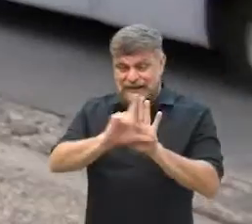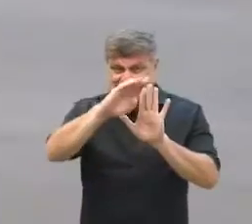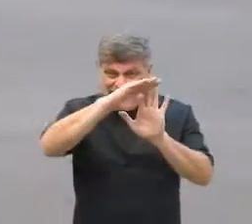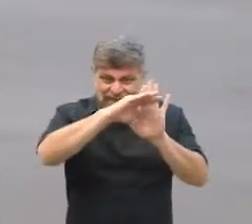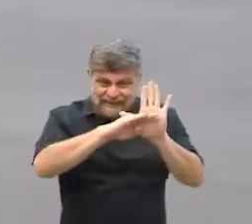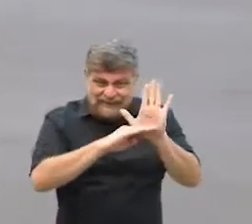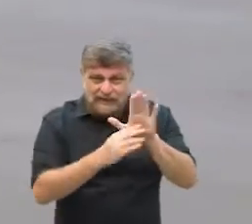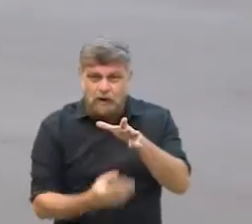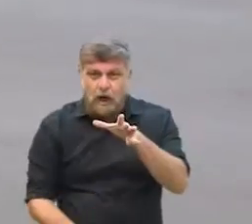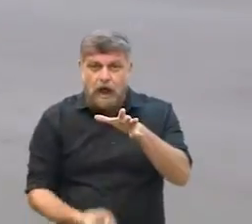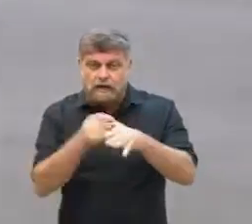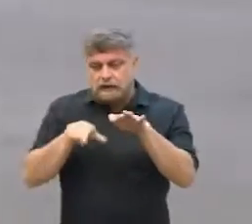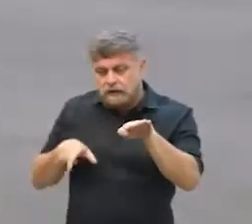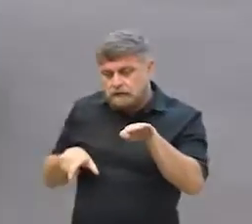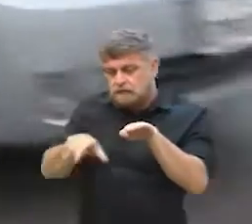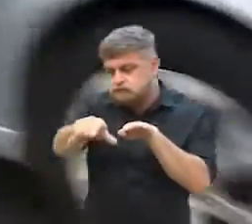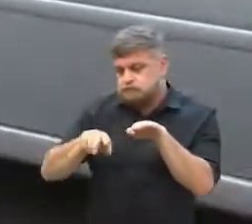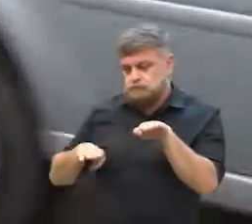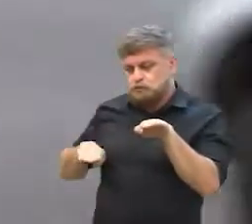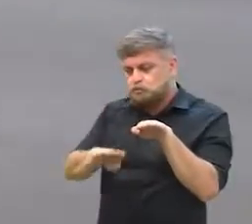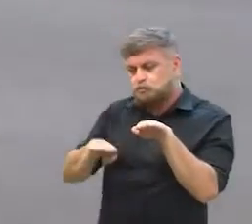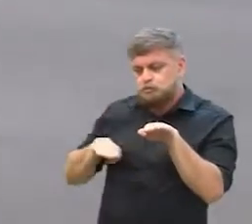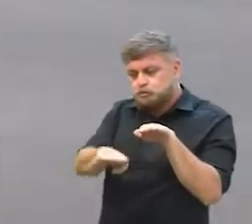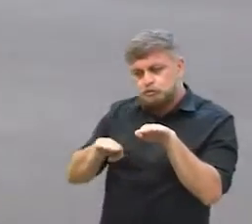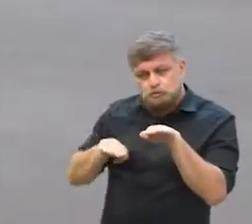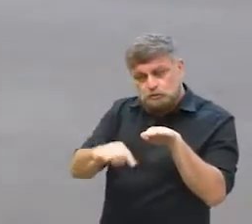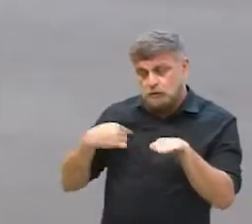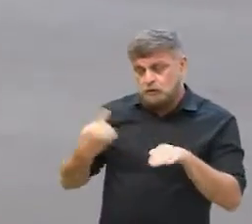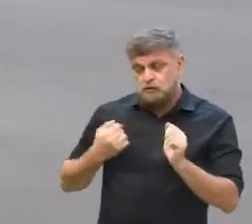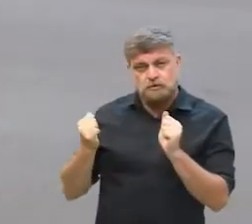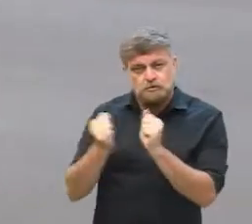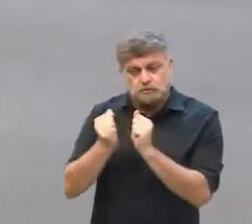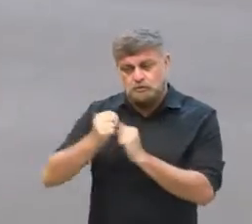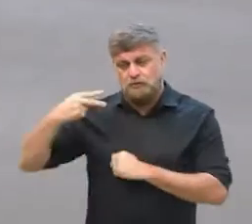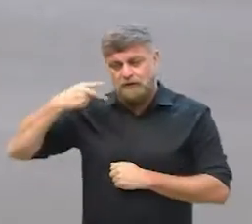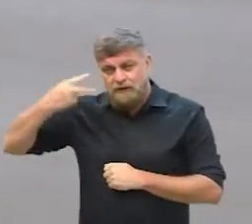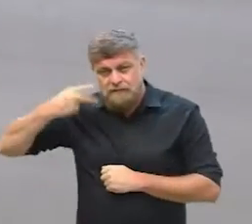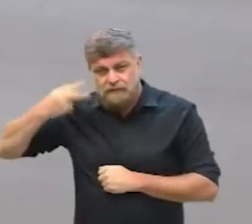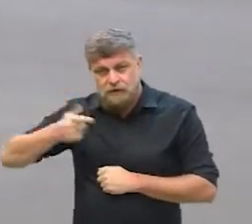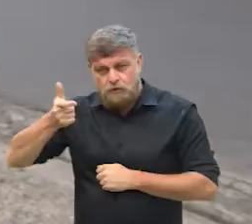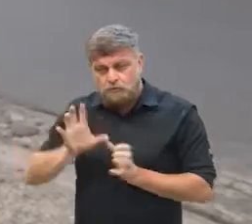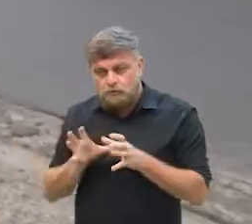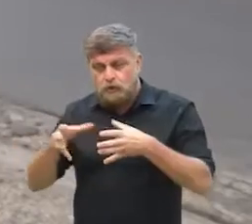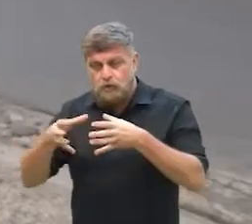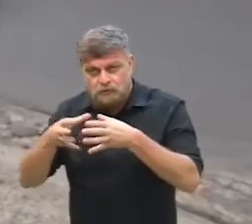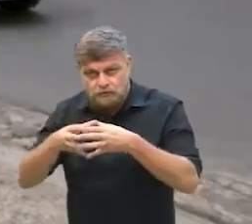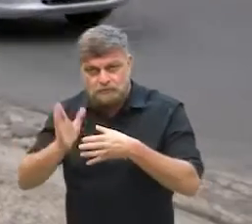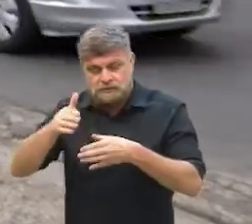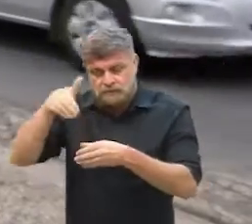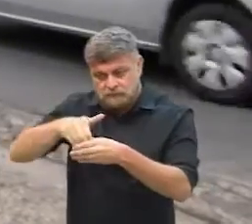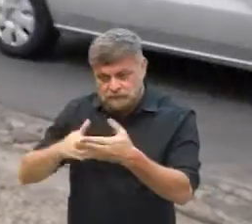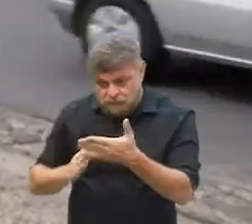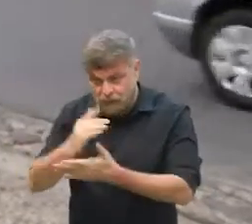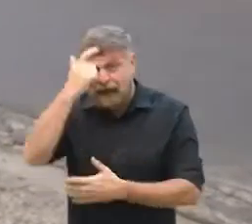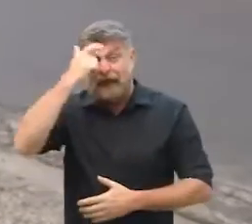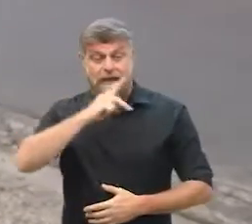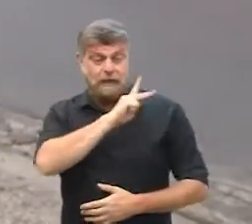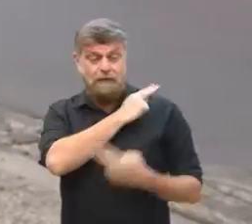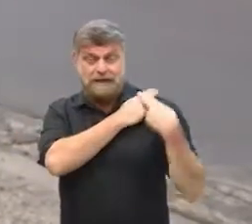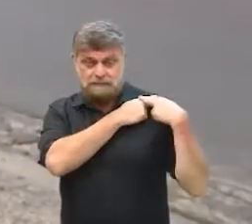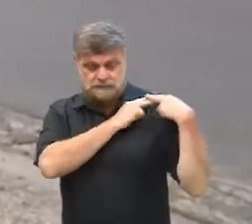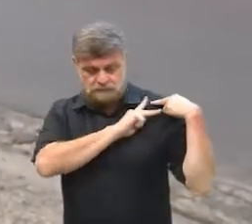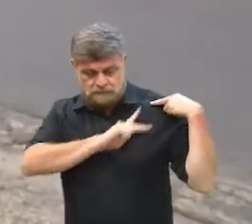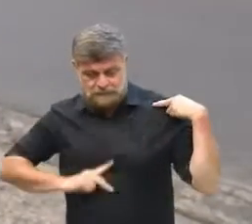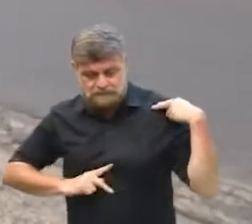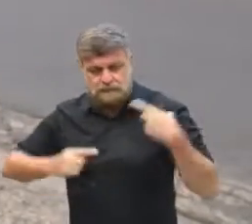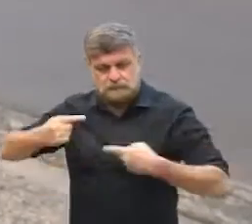legal da criação dessas marginais. E nós vamos, junto com os demais membros da comissão, da qual foi aprovada, em qual eu presido,